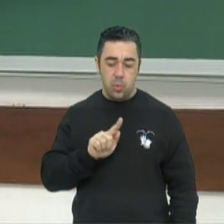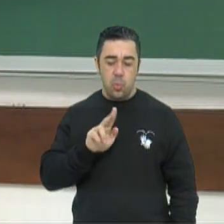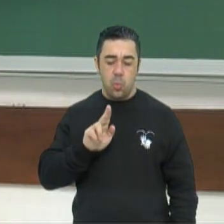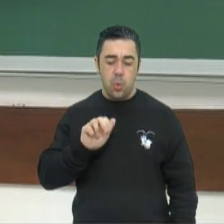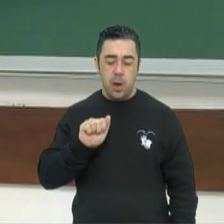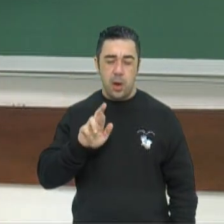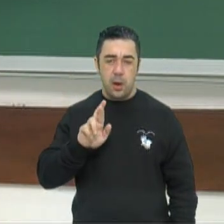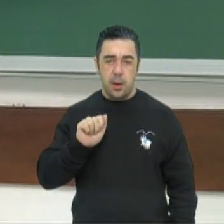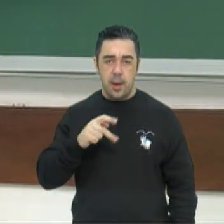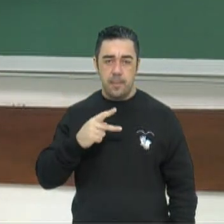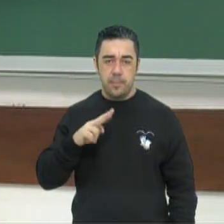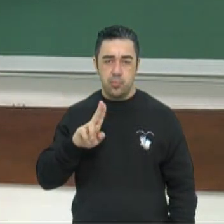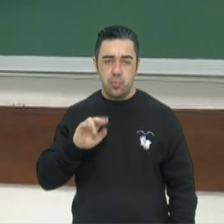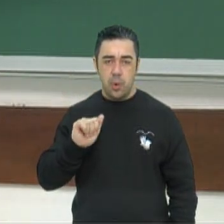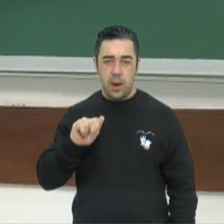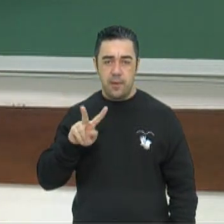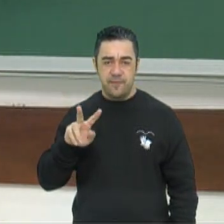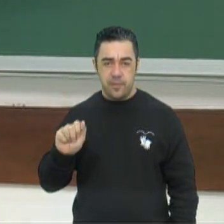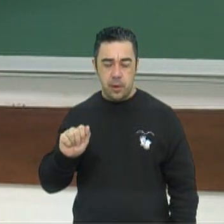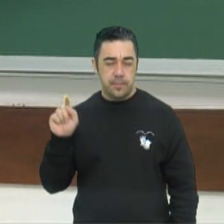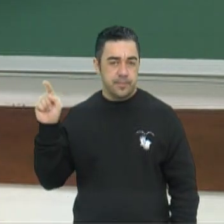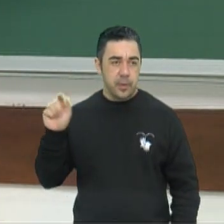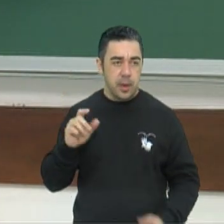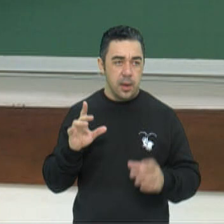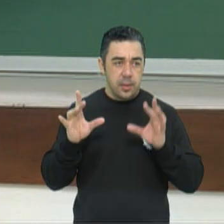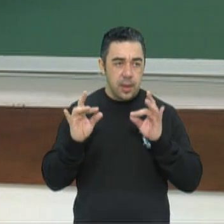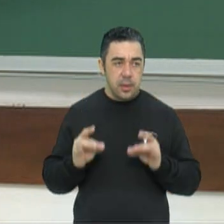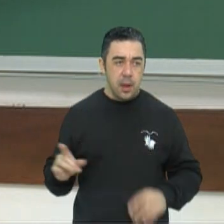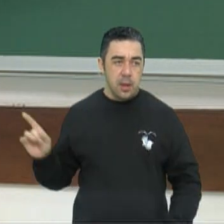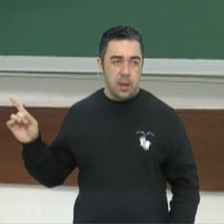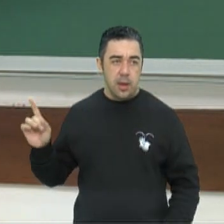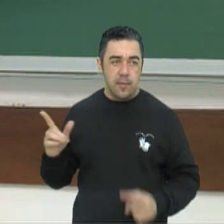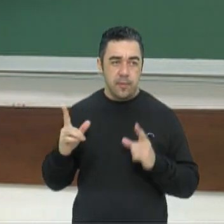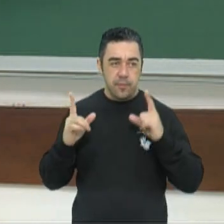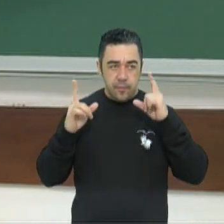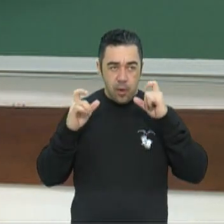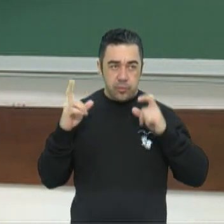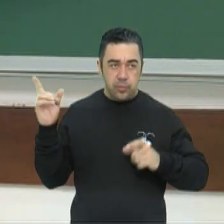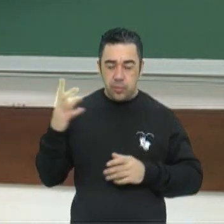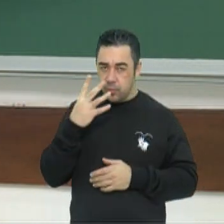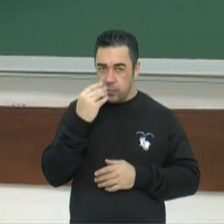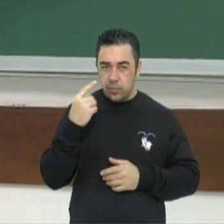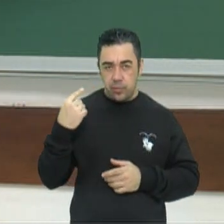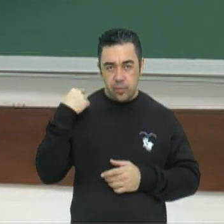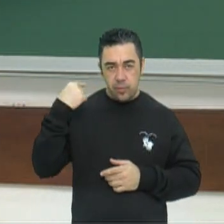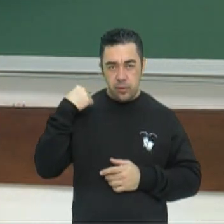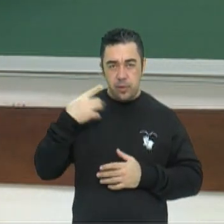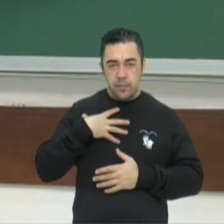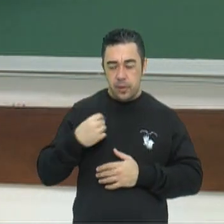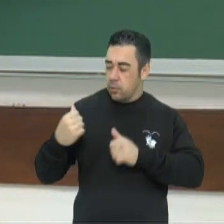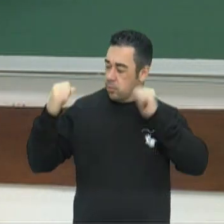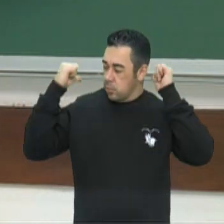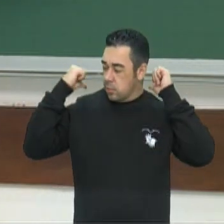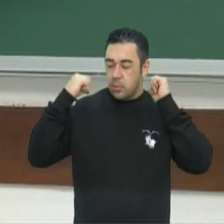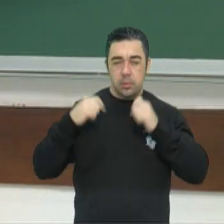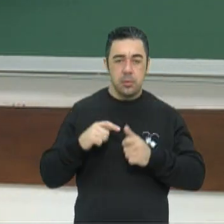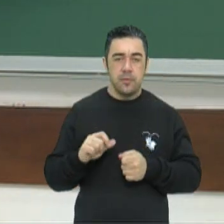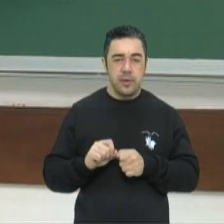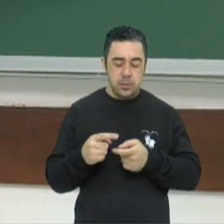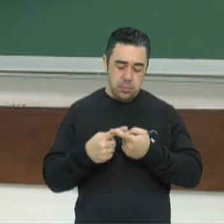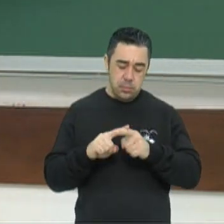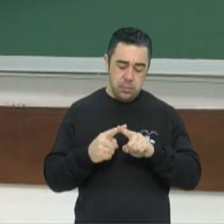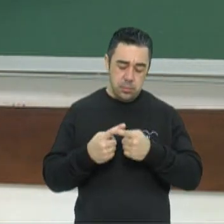central do estado, tá bom? E aqui um detalhe na foto, né, carregando o seu filho e fazendo o seu trabalho,